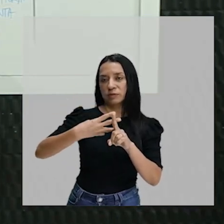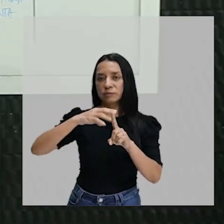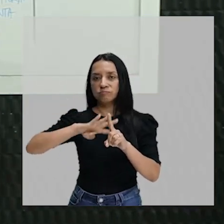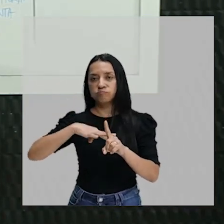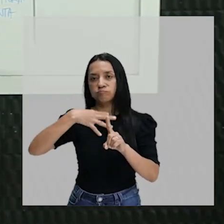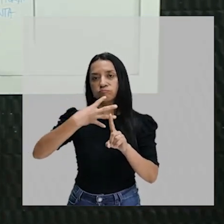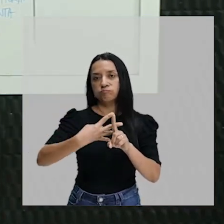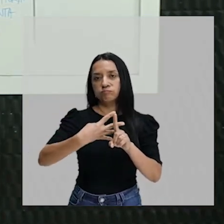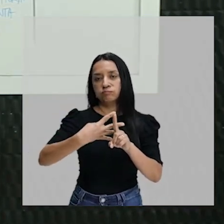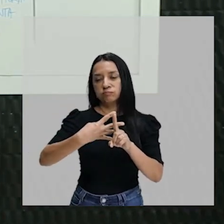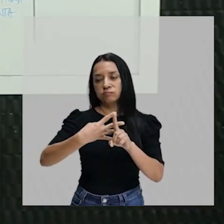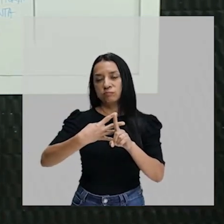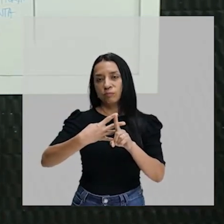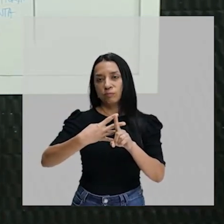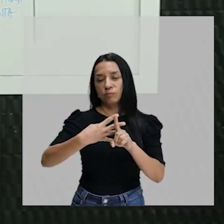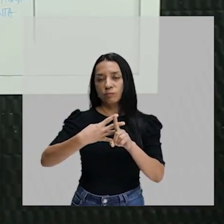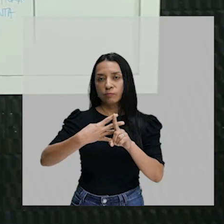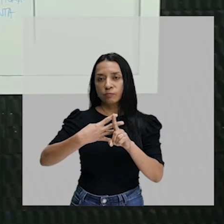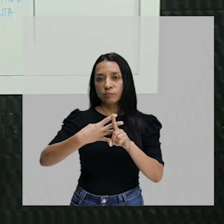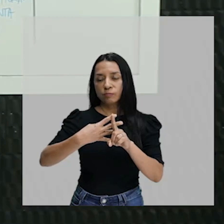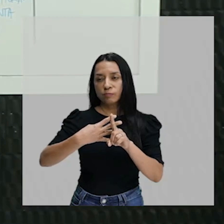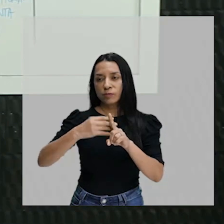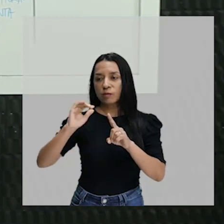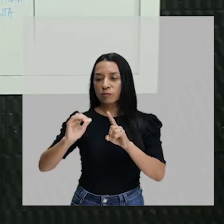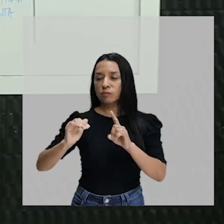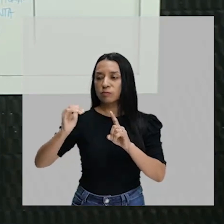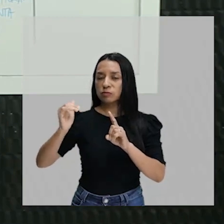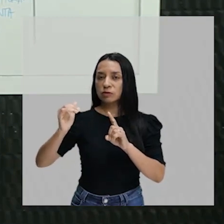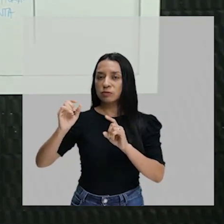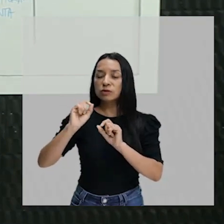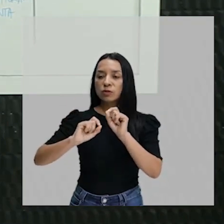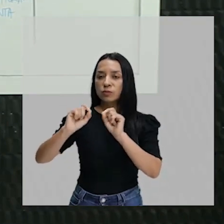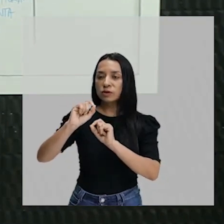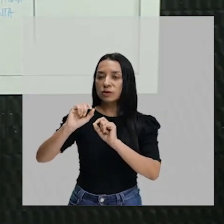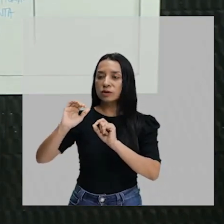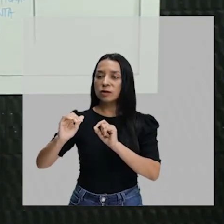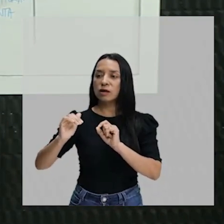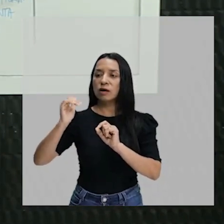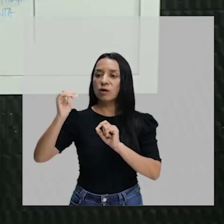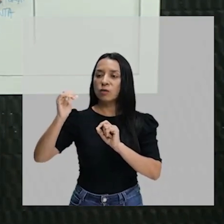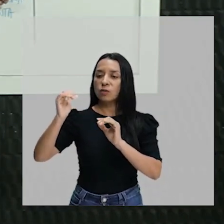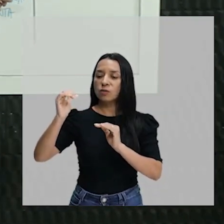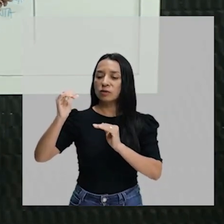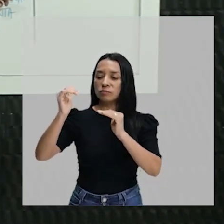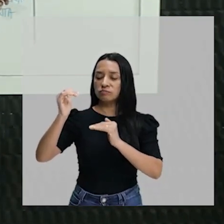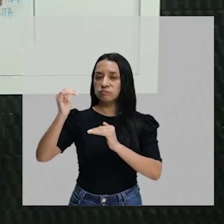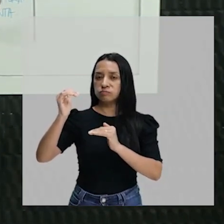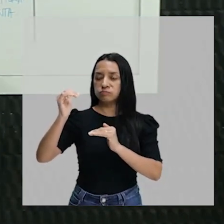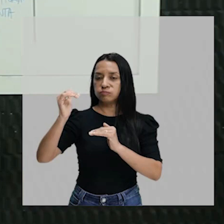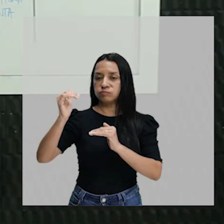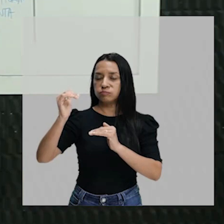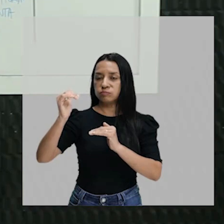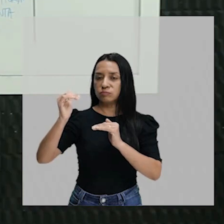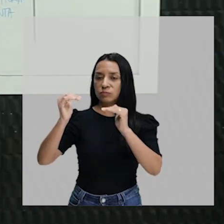quase implica essa grandeza a consequência disso é o que que a outra cai pela metade